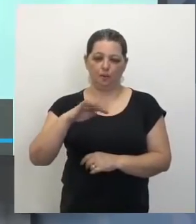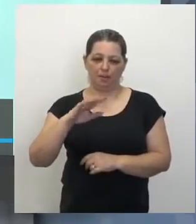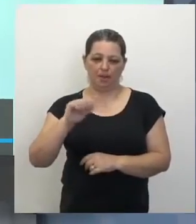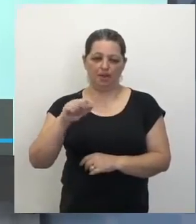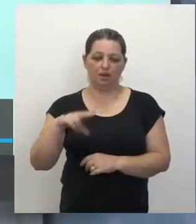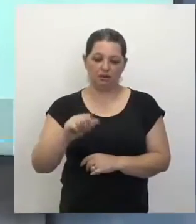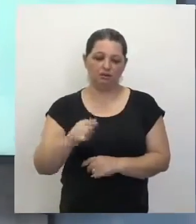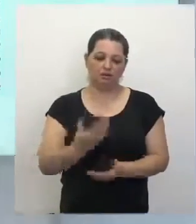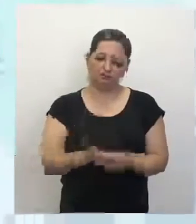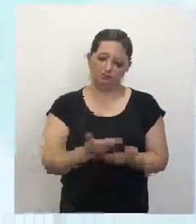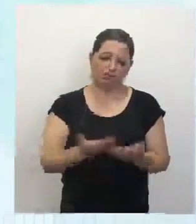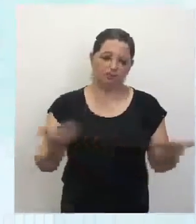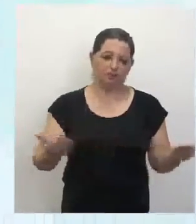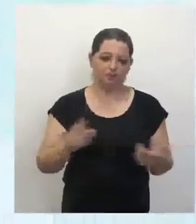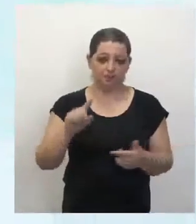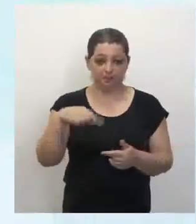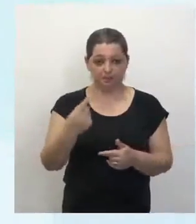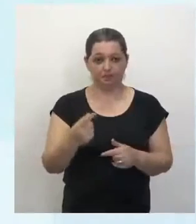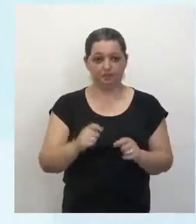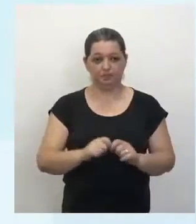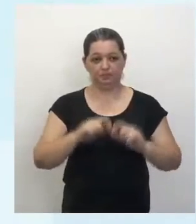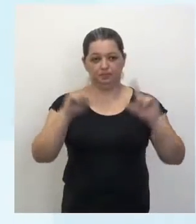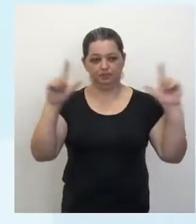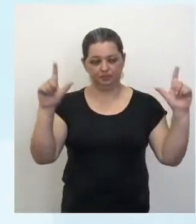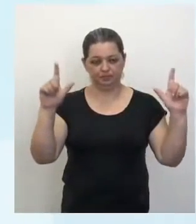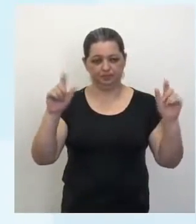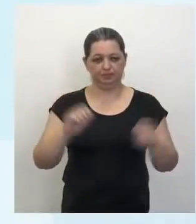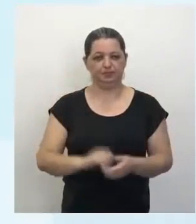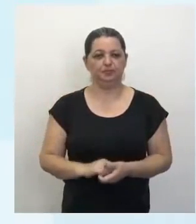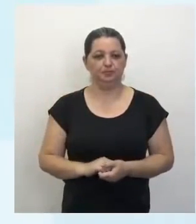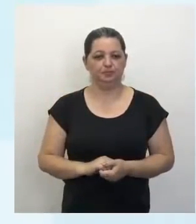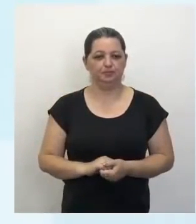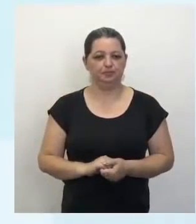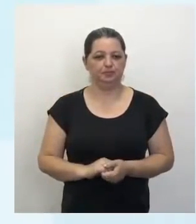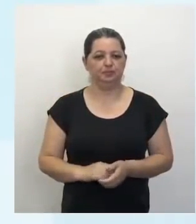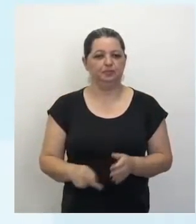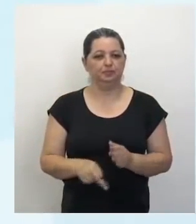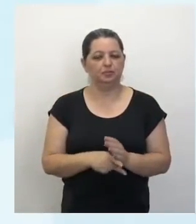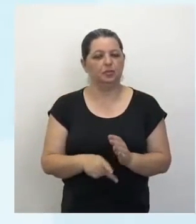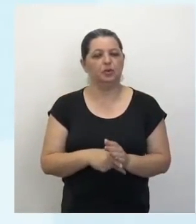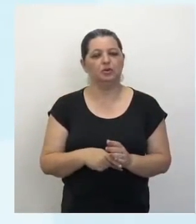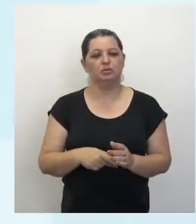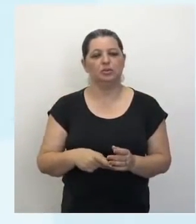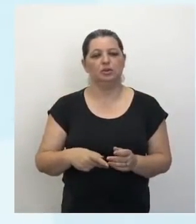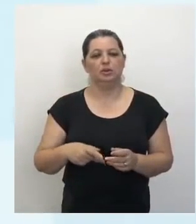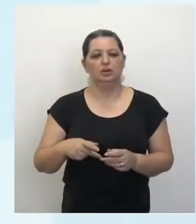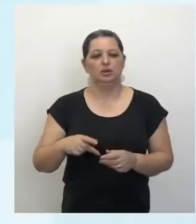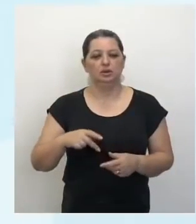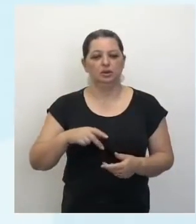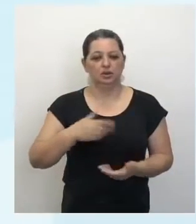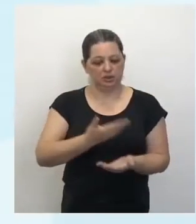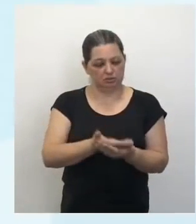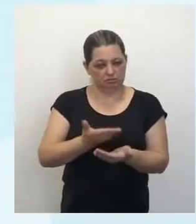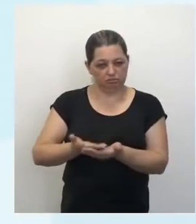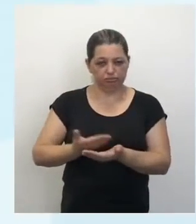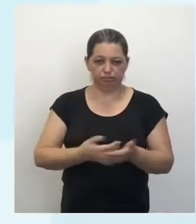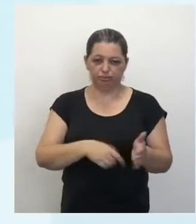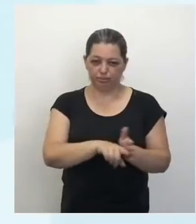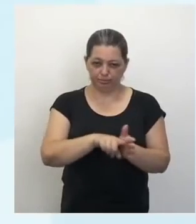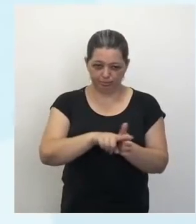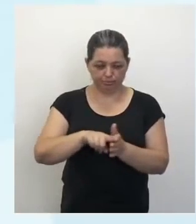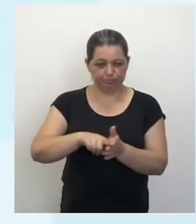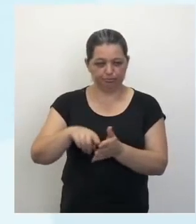legal? Então, próxima tela vai amarrar aqui com essa frequência astral dos maias, astecas e